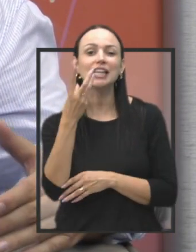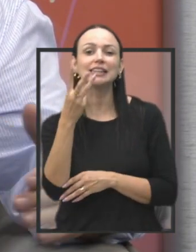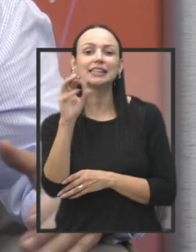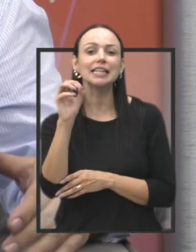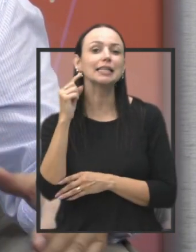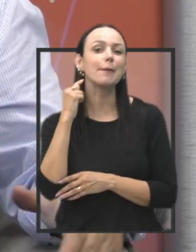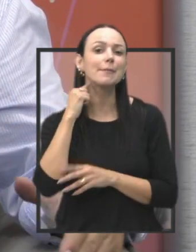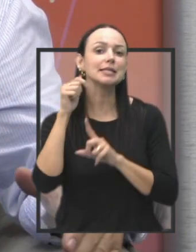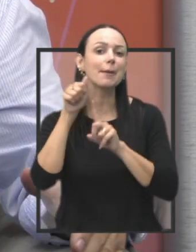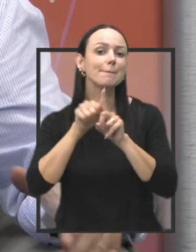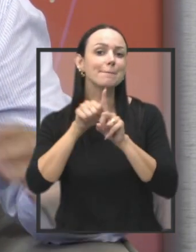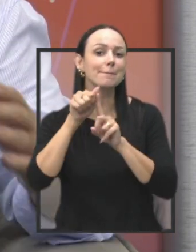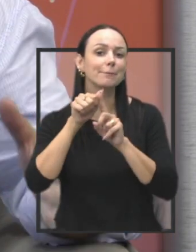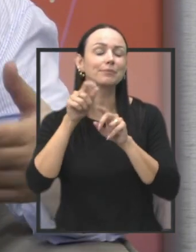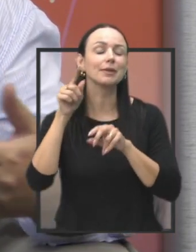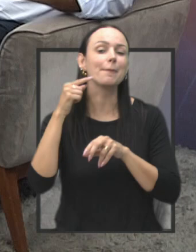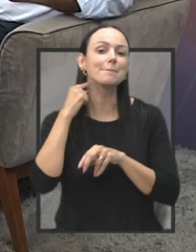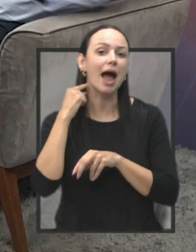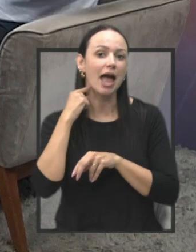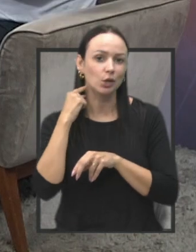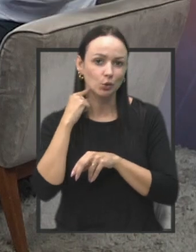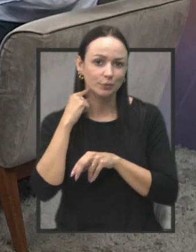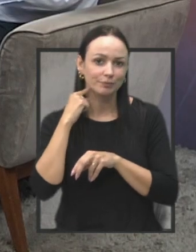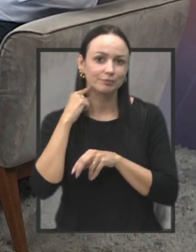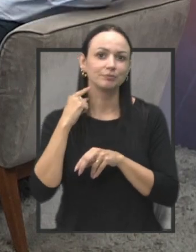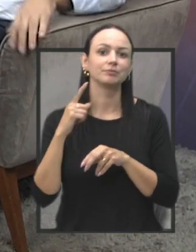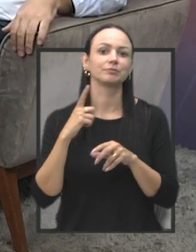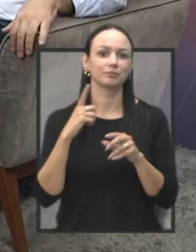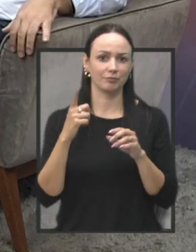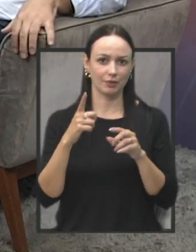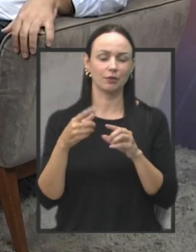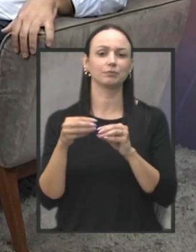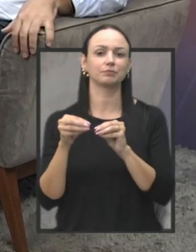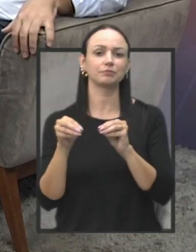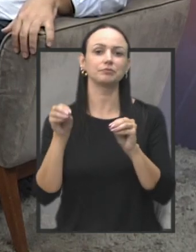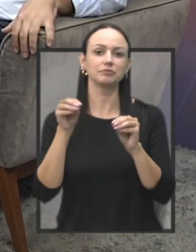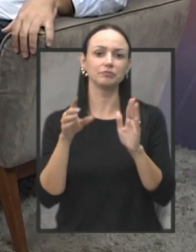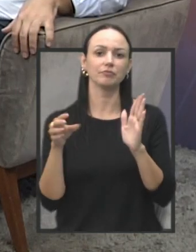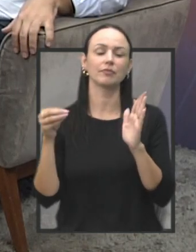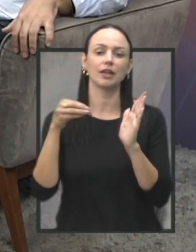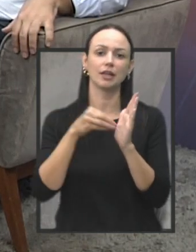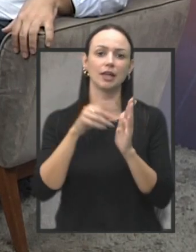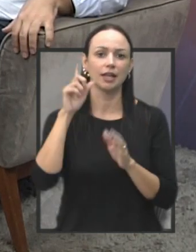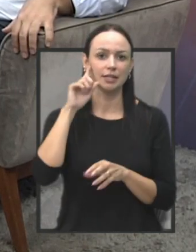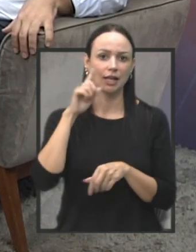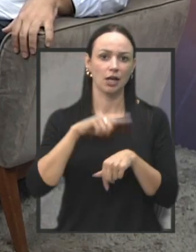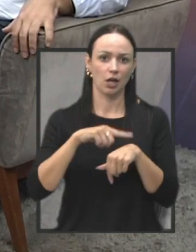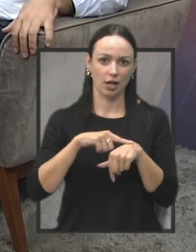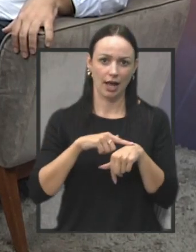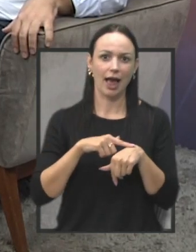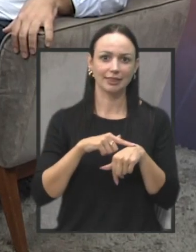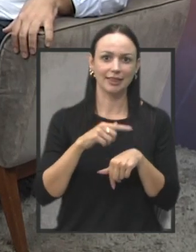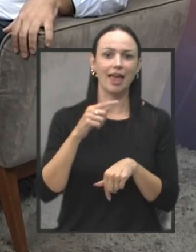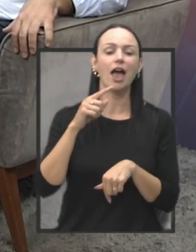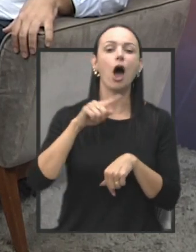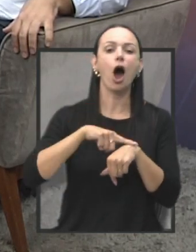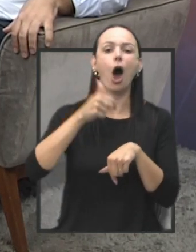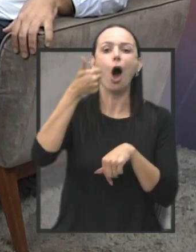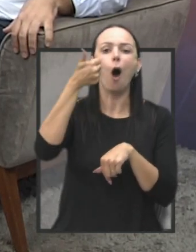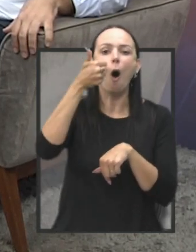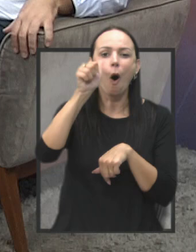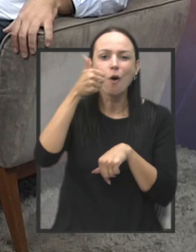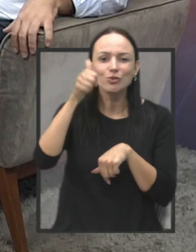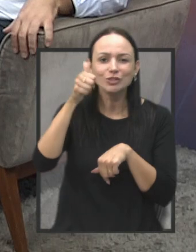maio esse ano, né? Porque 31 é o sábado, então a Receita antecipou para o dia 30. Até as 23h59. Exatamente. Né?